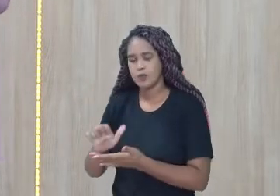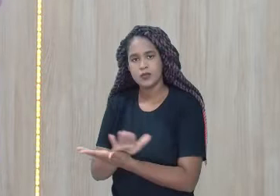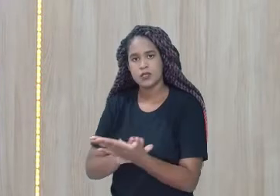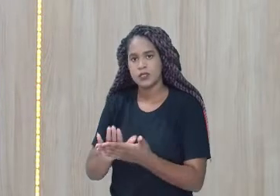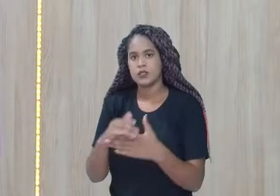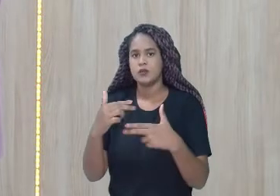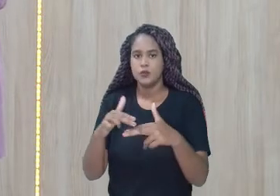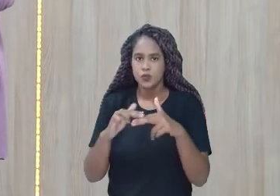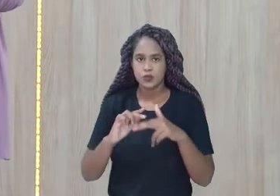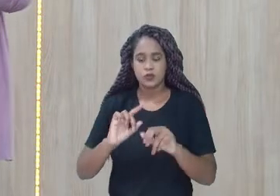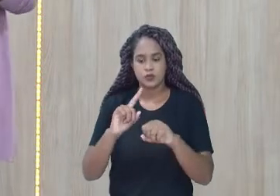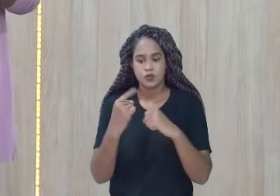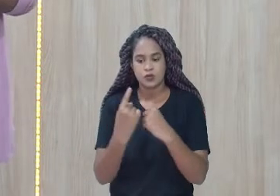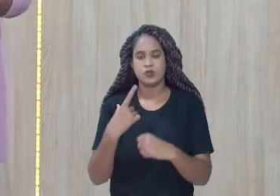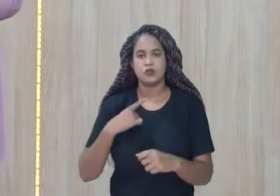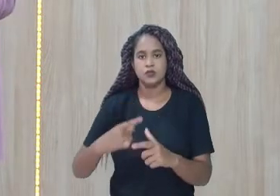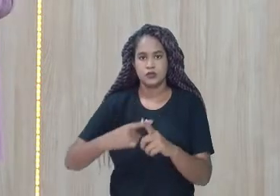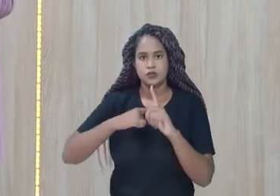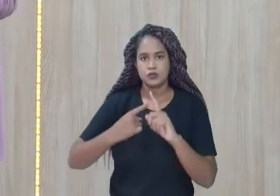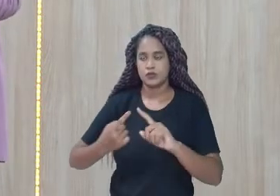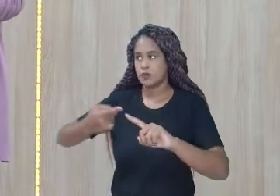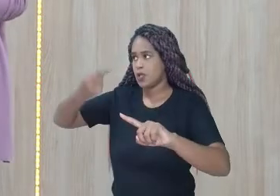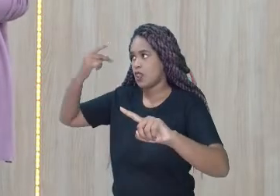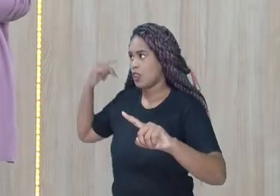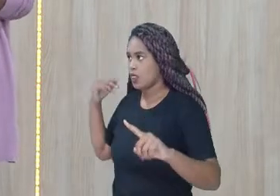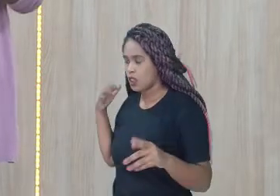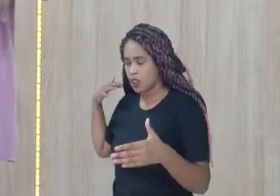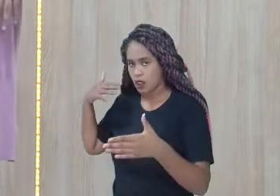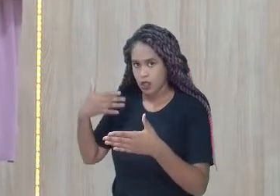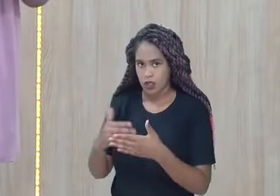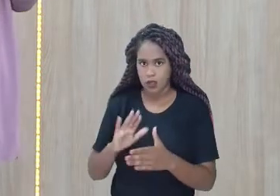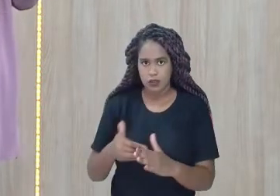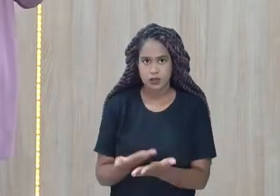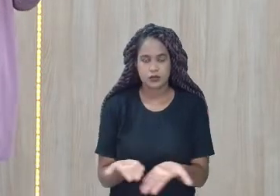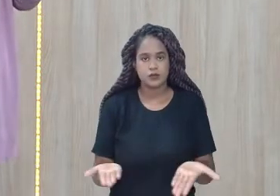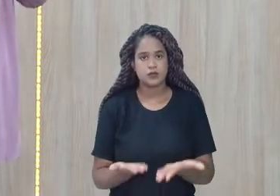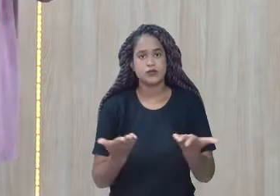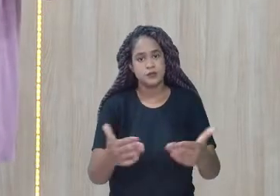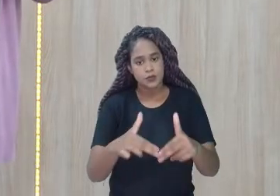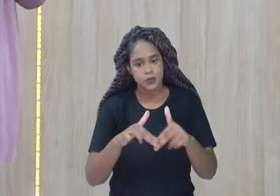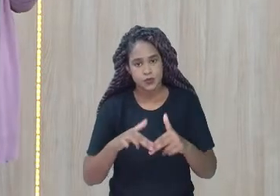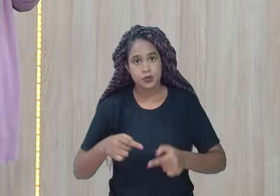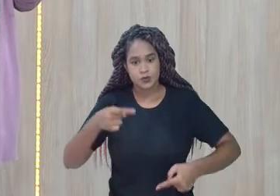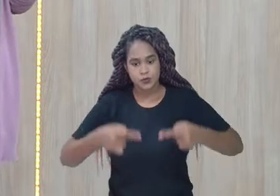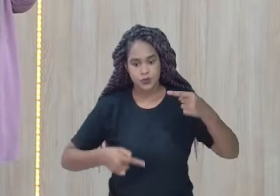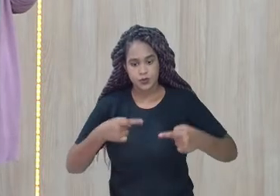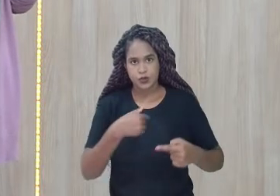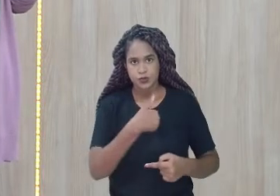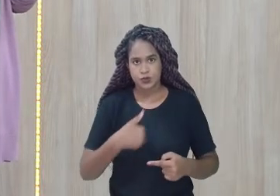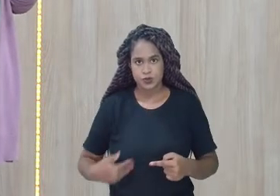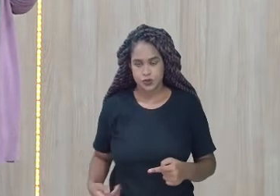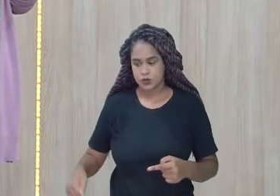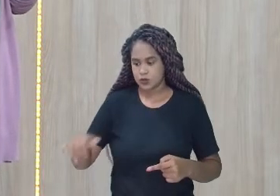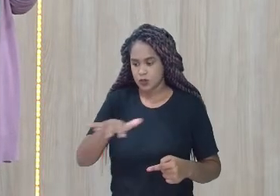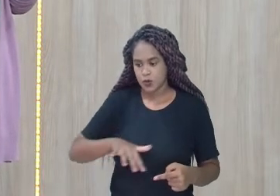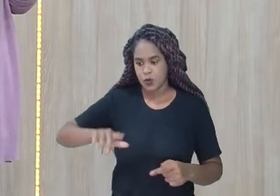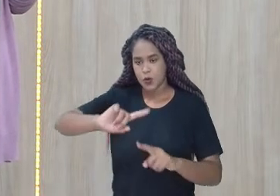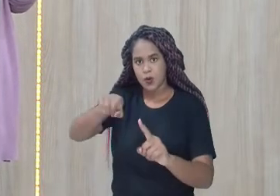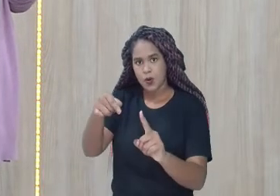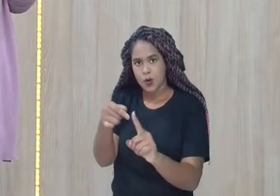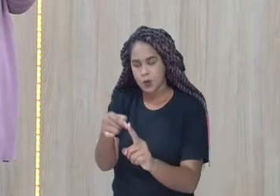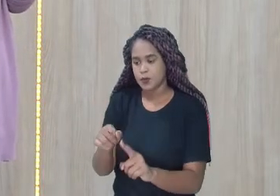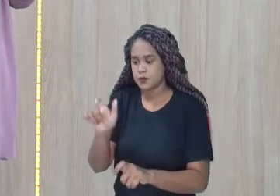sociedade carrega desde o período da colonização. E as políticas públicas de inserção dessas pessoas nesses